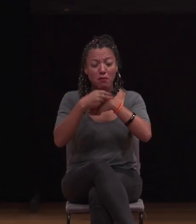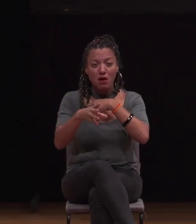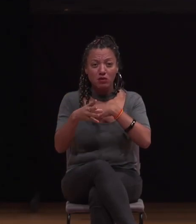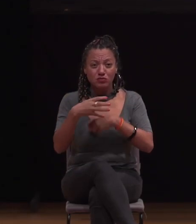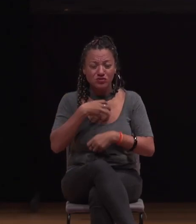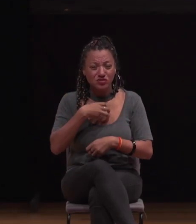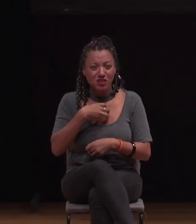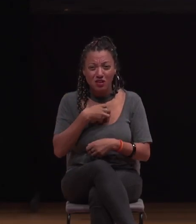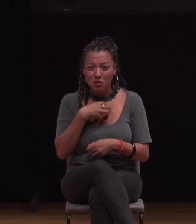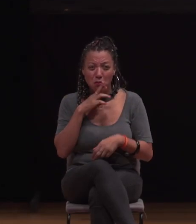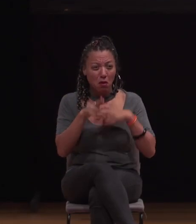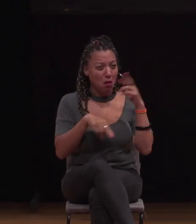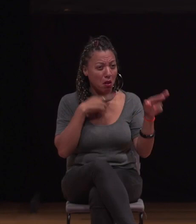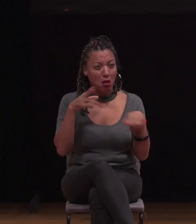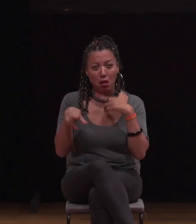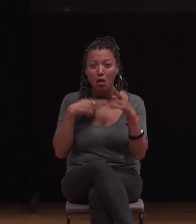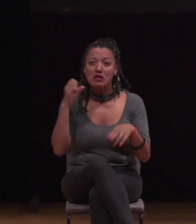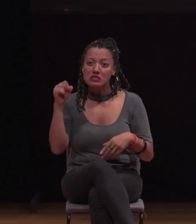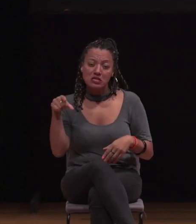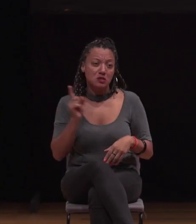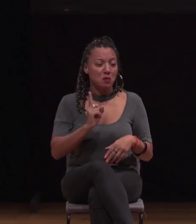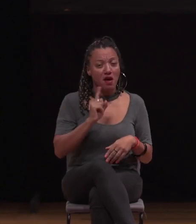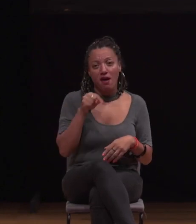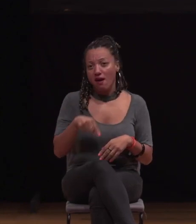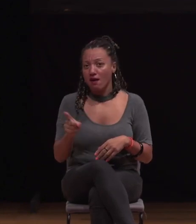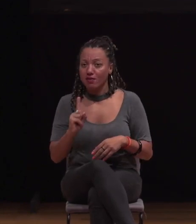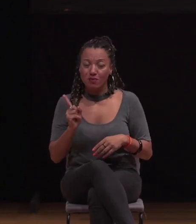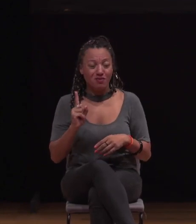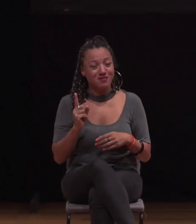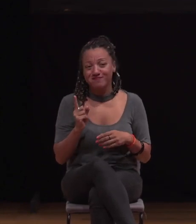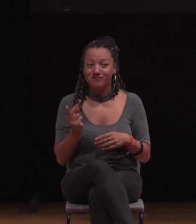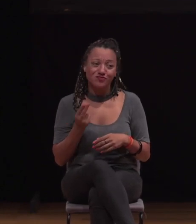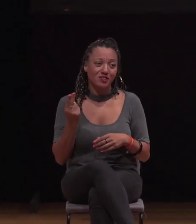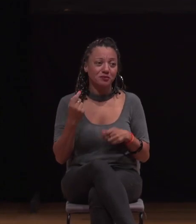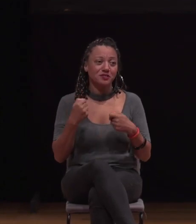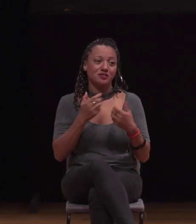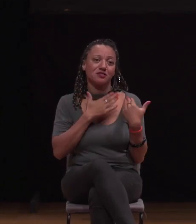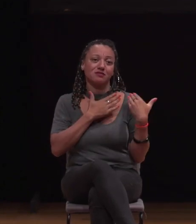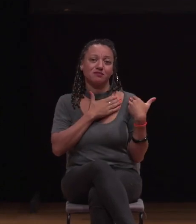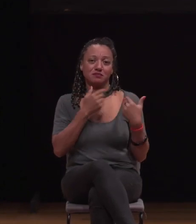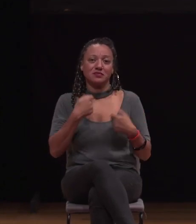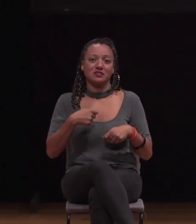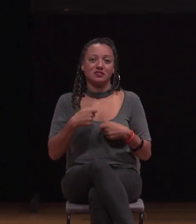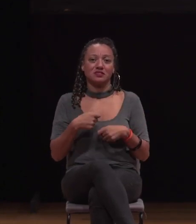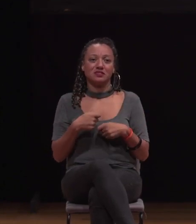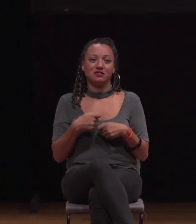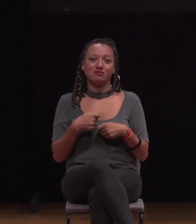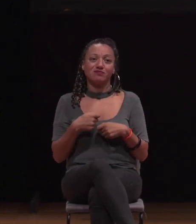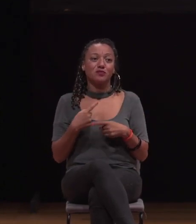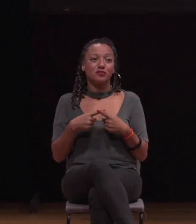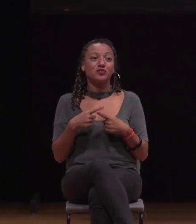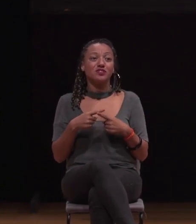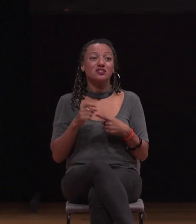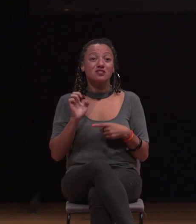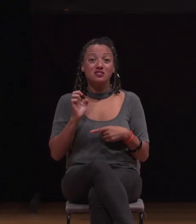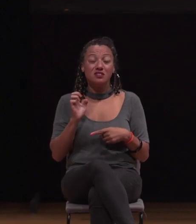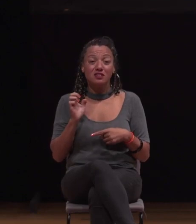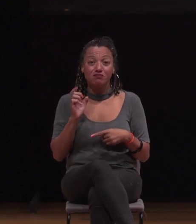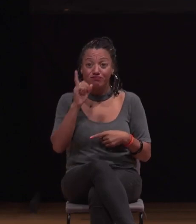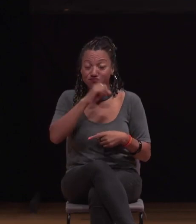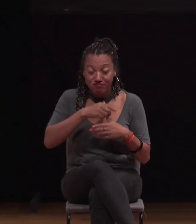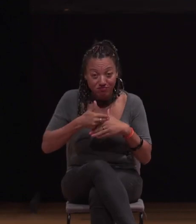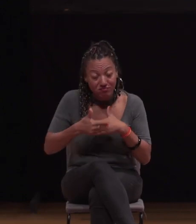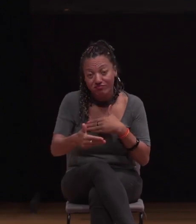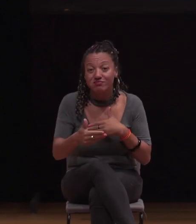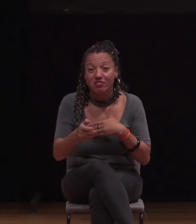apressadamente, respondendo esse tempo do sim e do não, que não dá para fazer reflexão, vai ter consequência. E é triste,